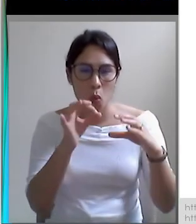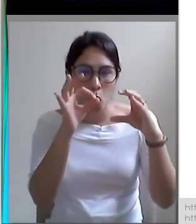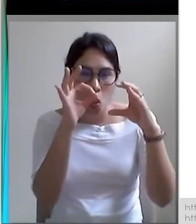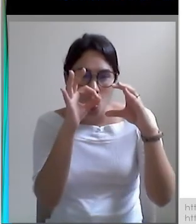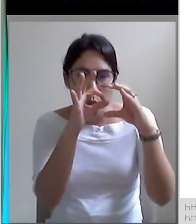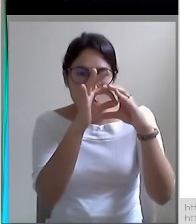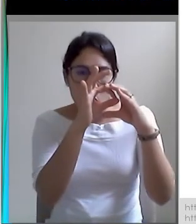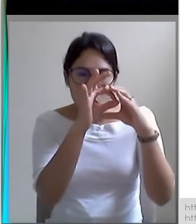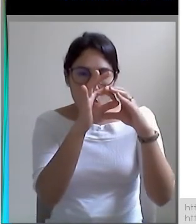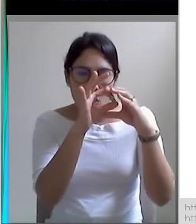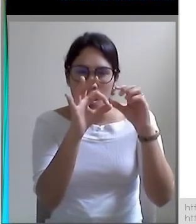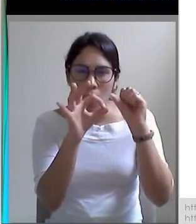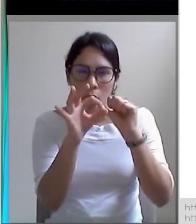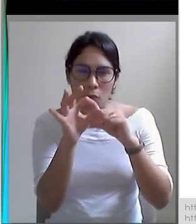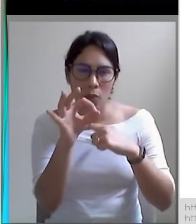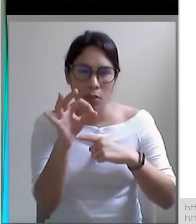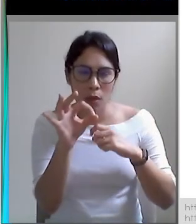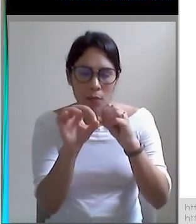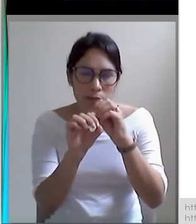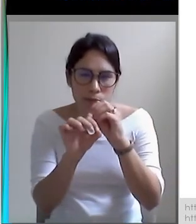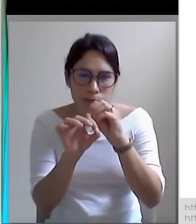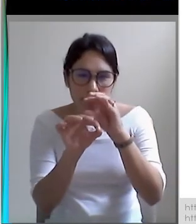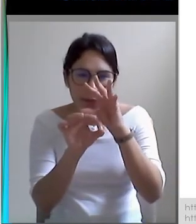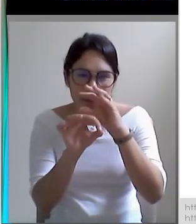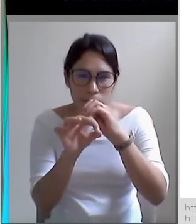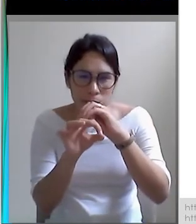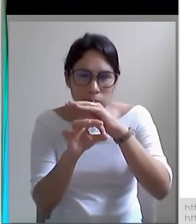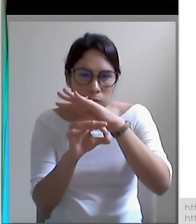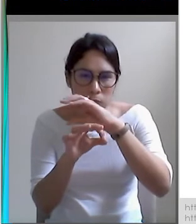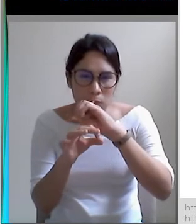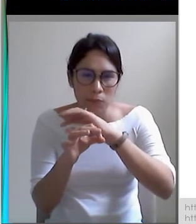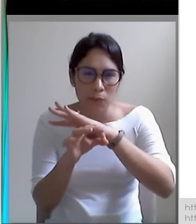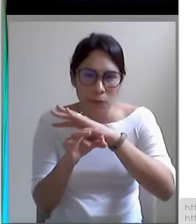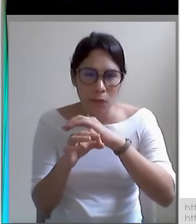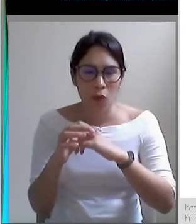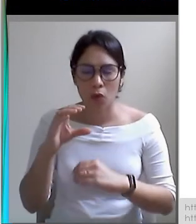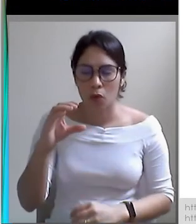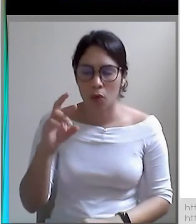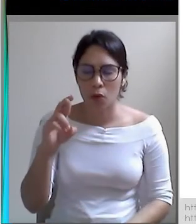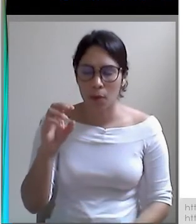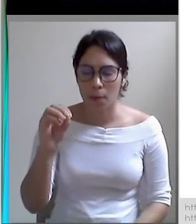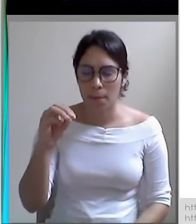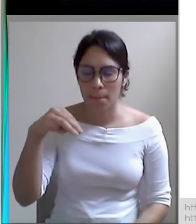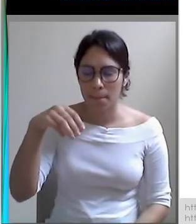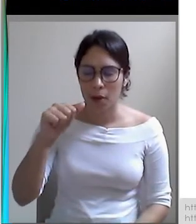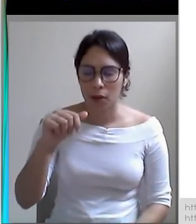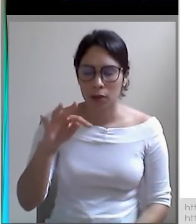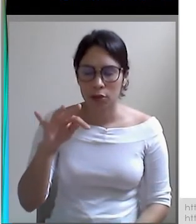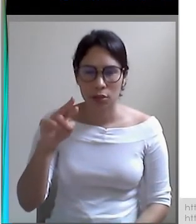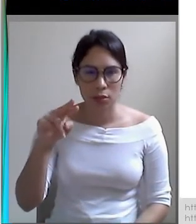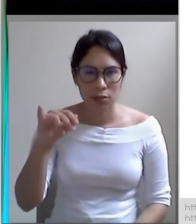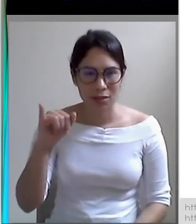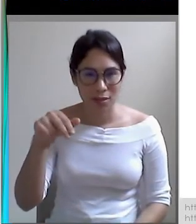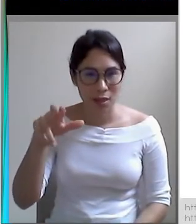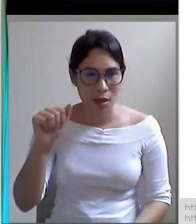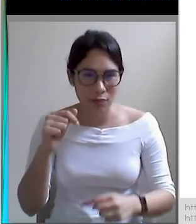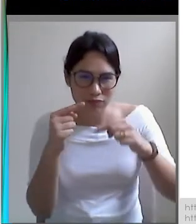O núcleo apresenta projeções de cromatina que se assemelham a maçanetas.